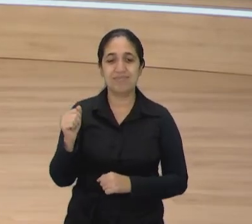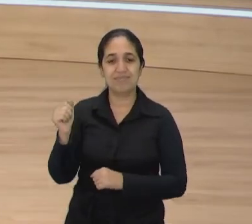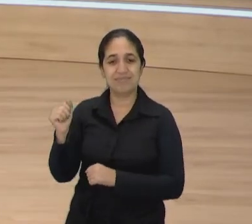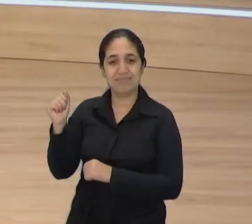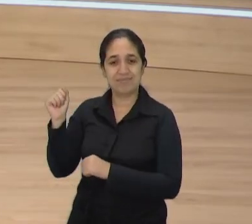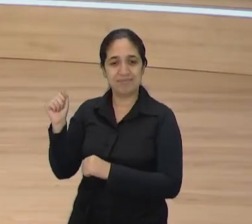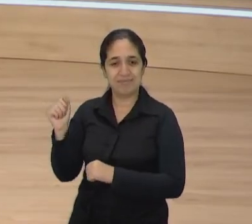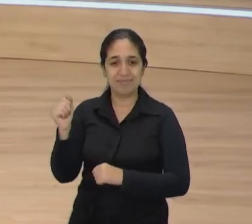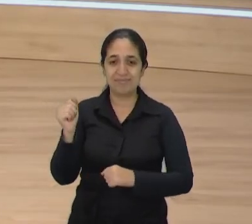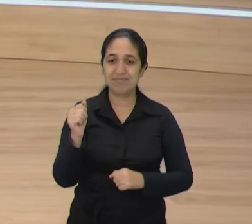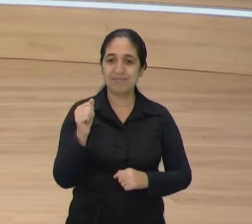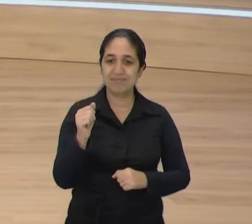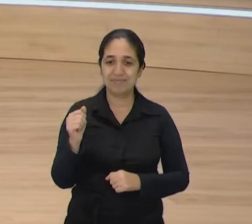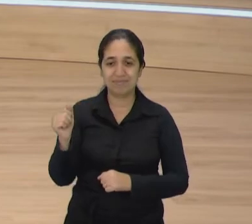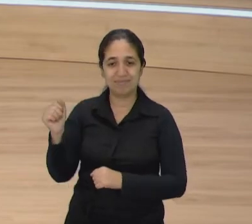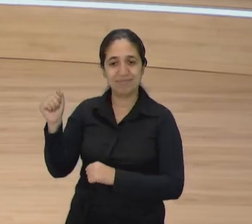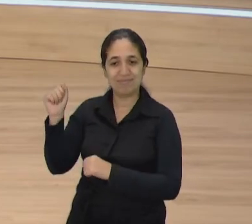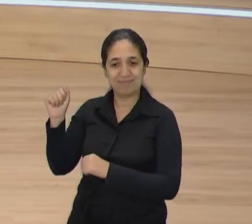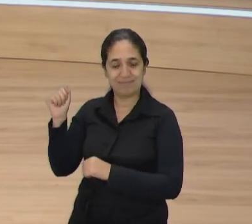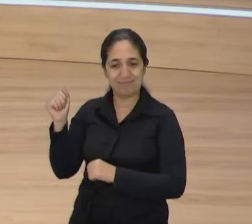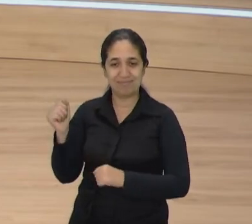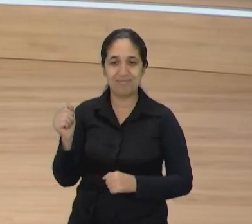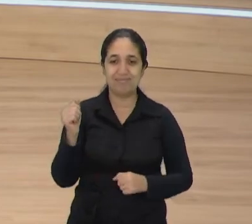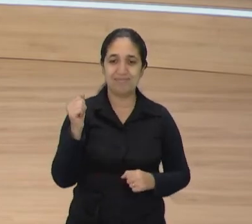1, 2, 3, 5, 6, 7. Mais uma vez.